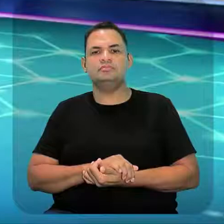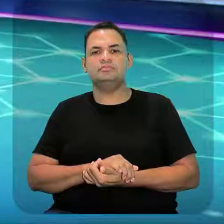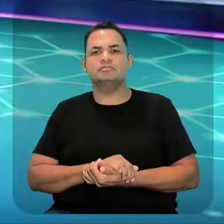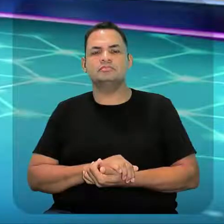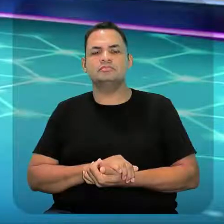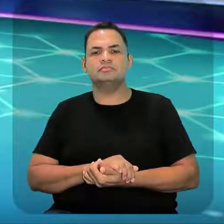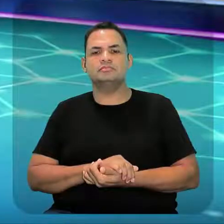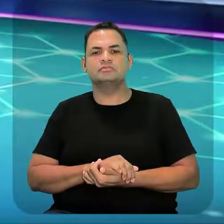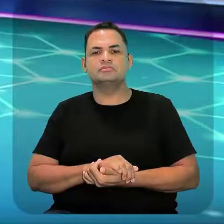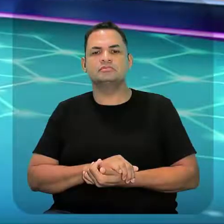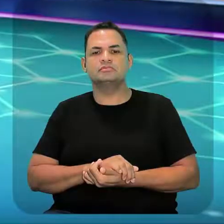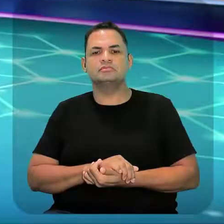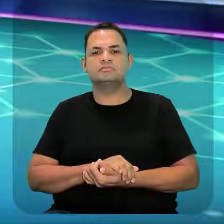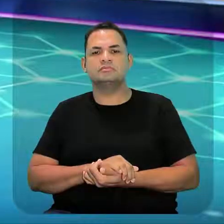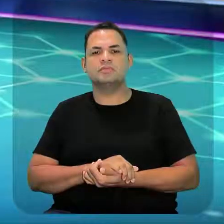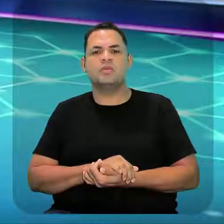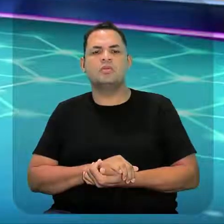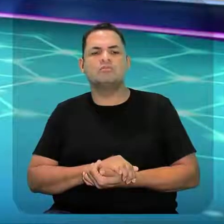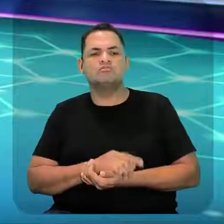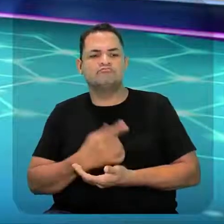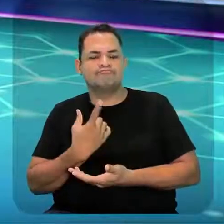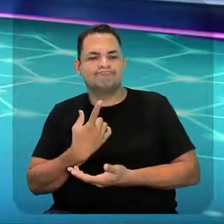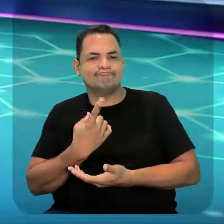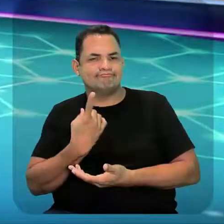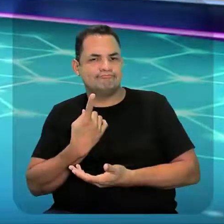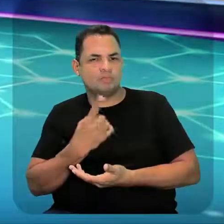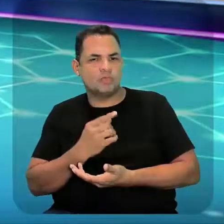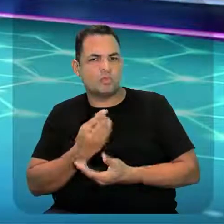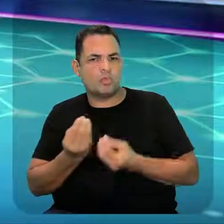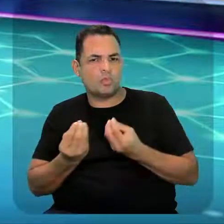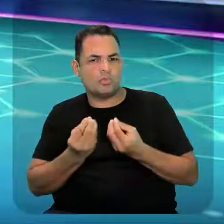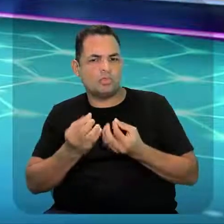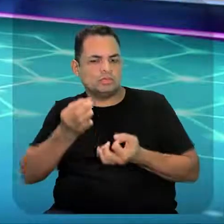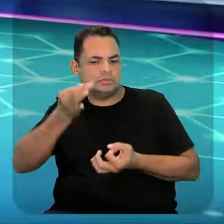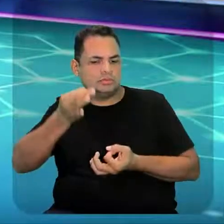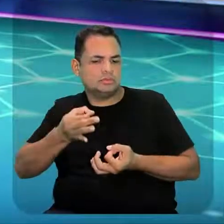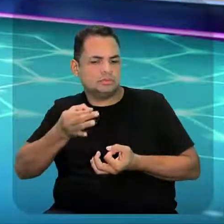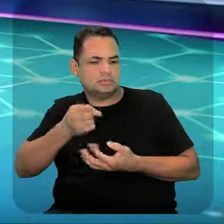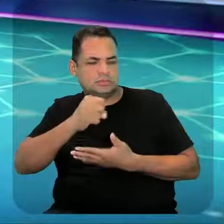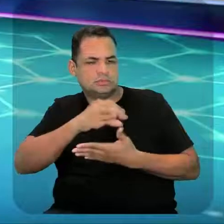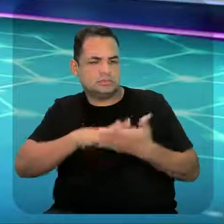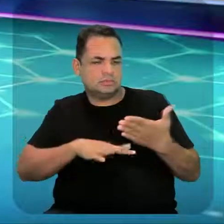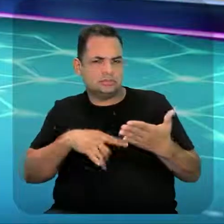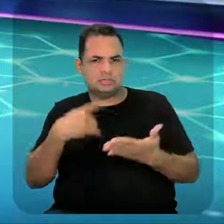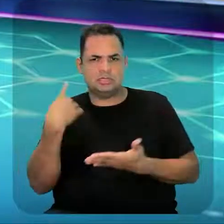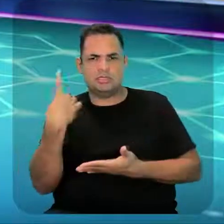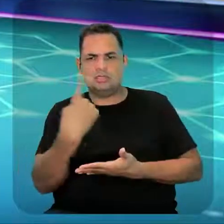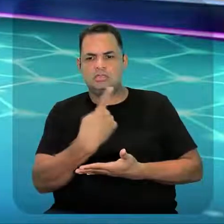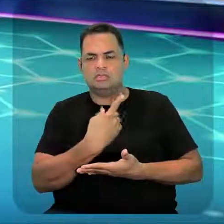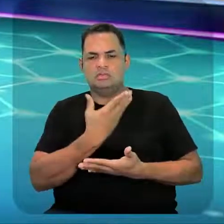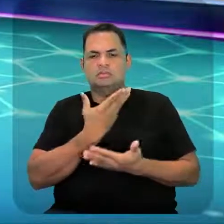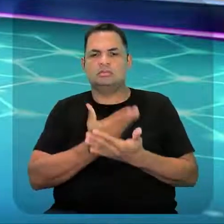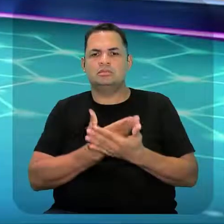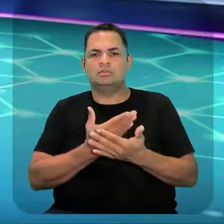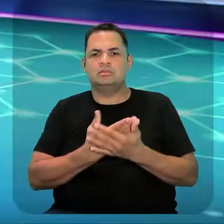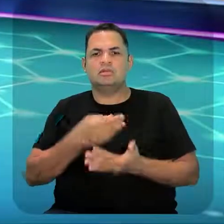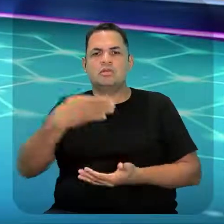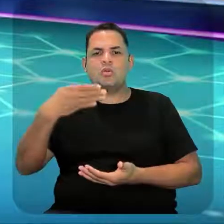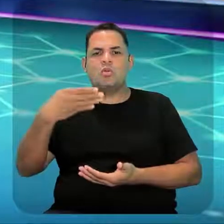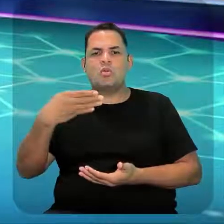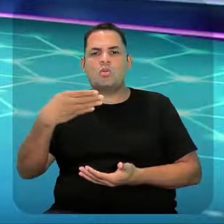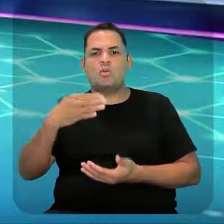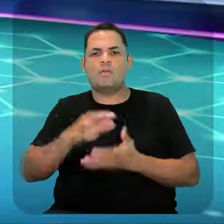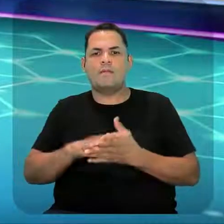Olha só como é nítida essa alternativa como certa. Nós vimos lá na aula 4